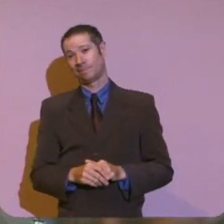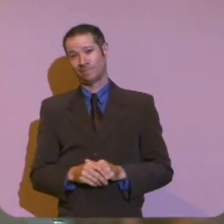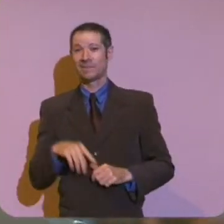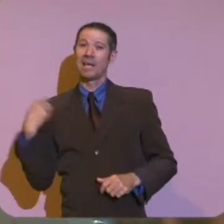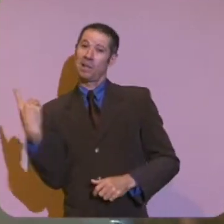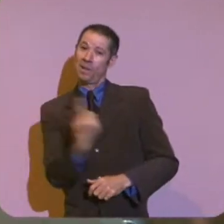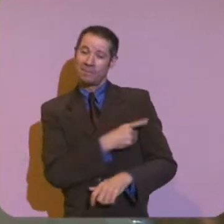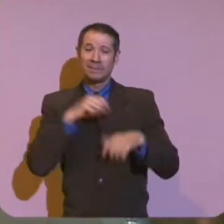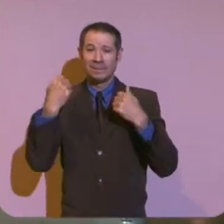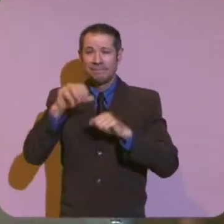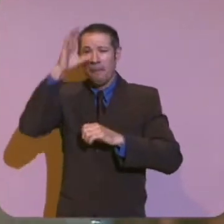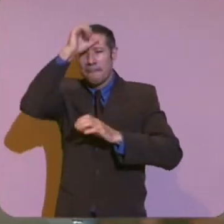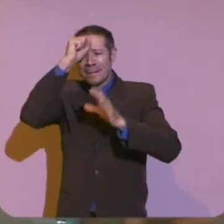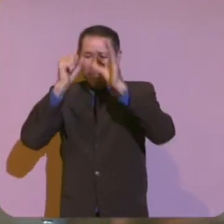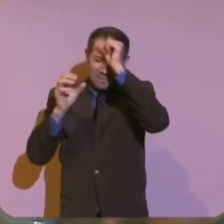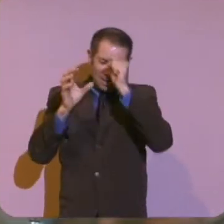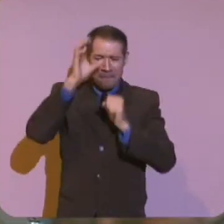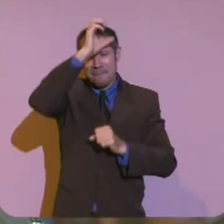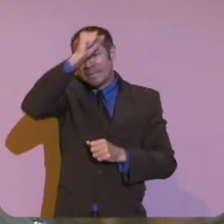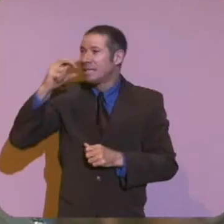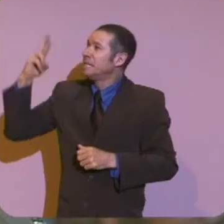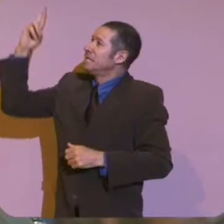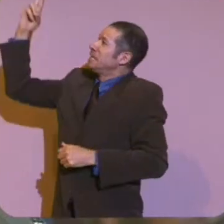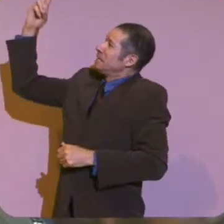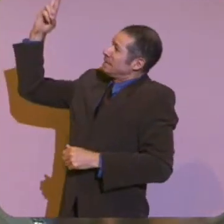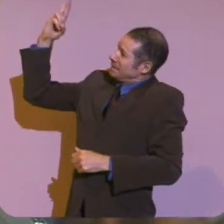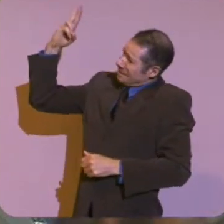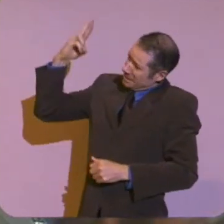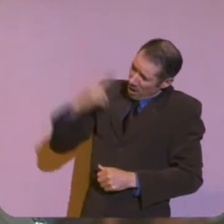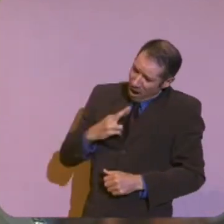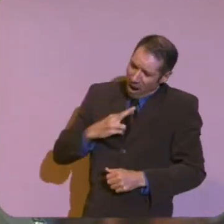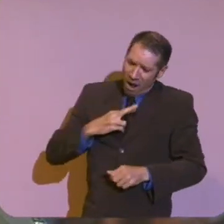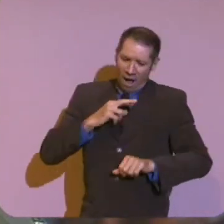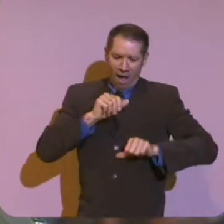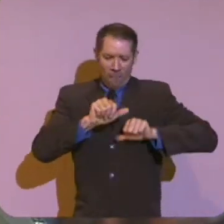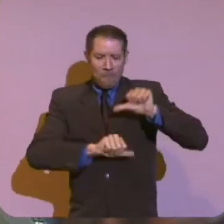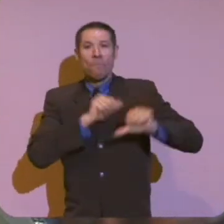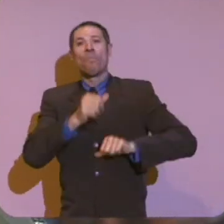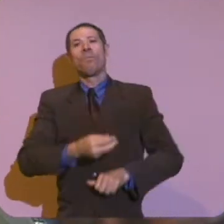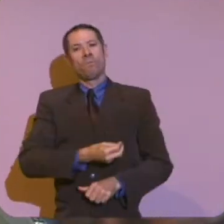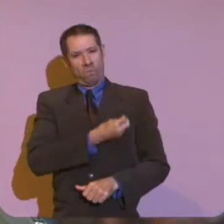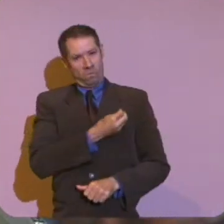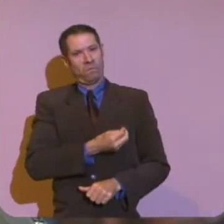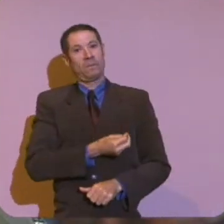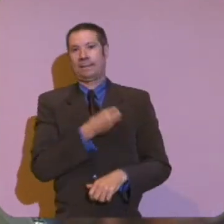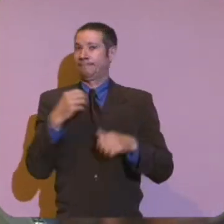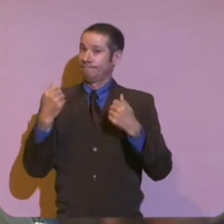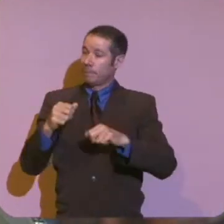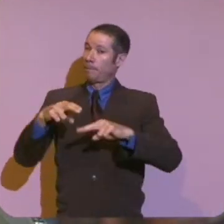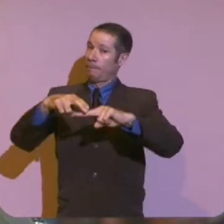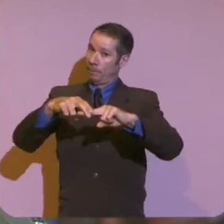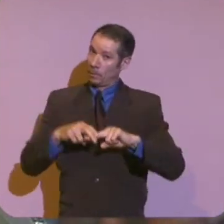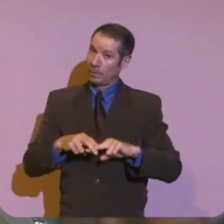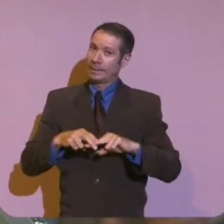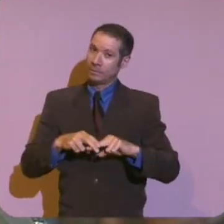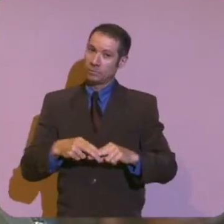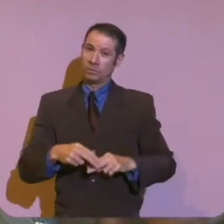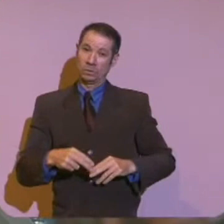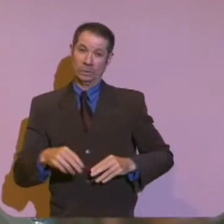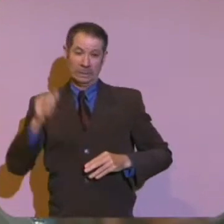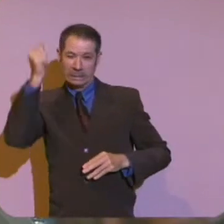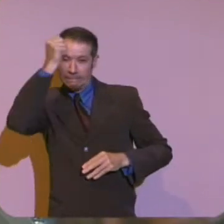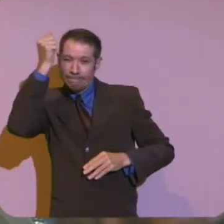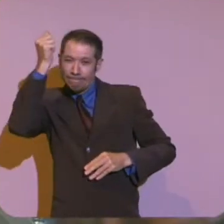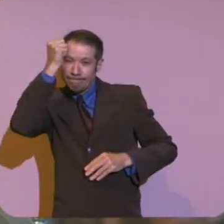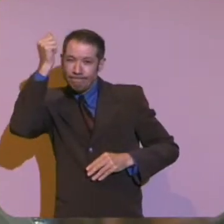Nós precisamos aprender a deixar o Senhor moldar a nossa vida. Por isso o quebrantamento é